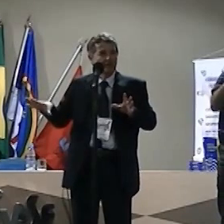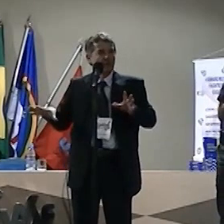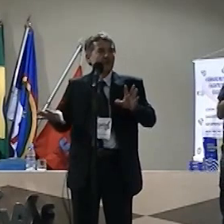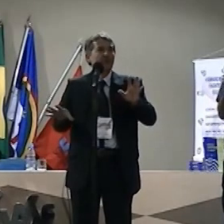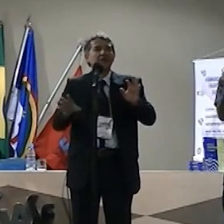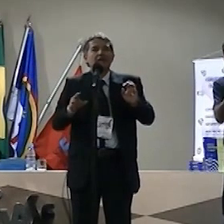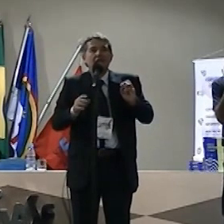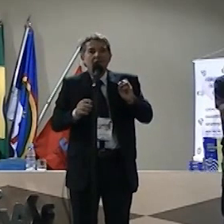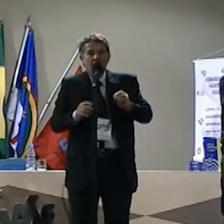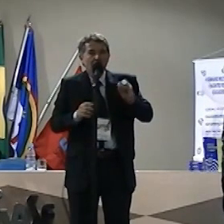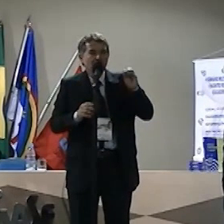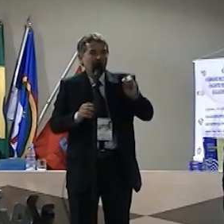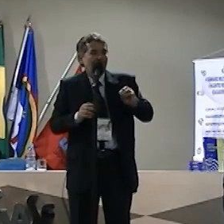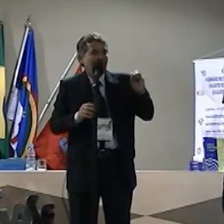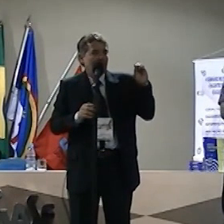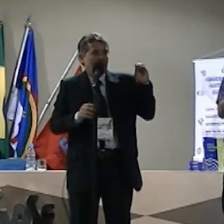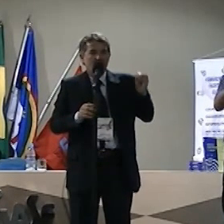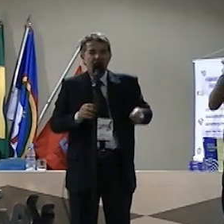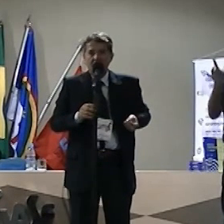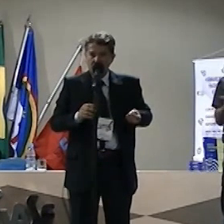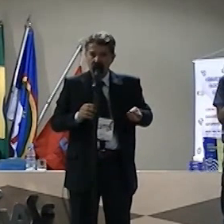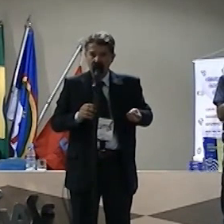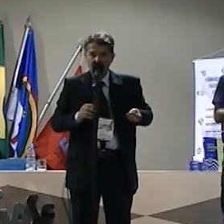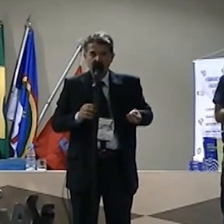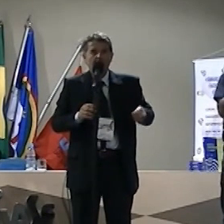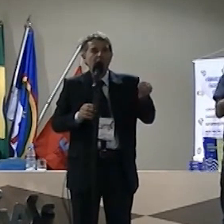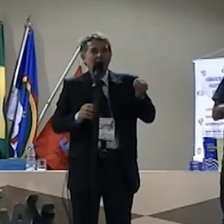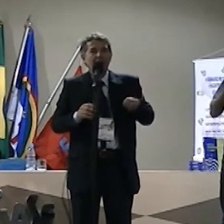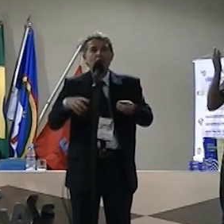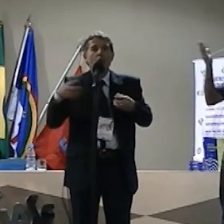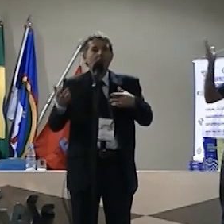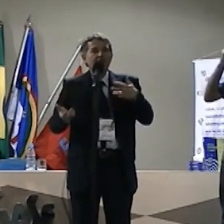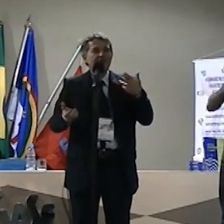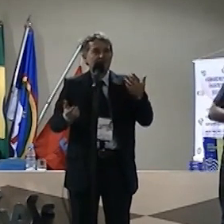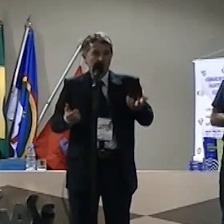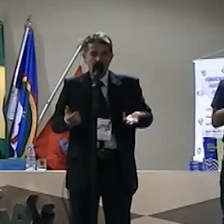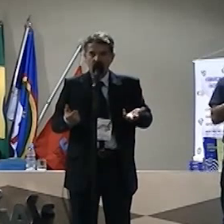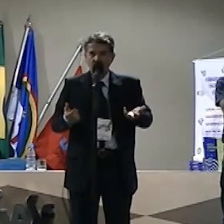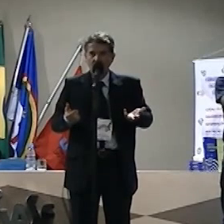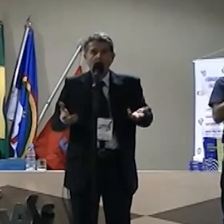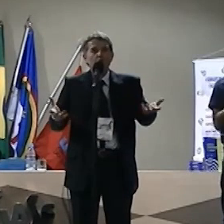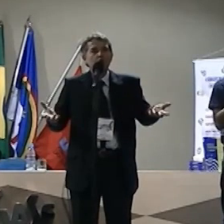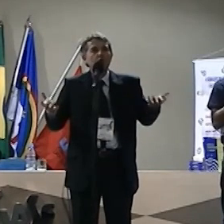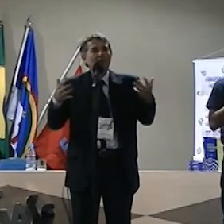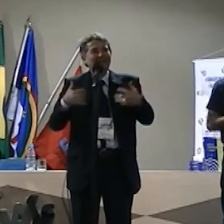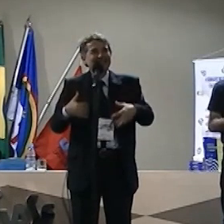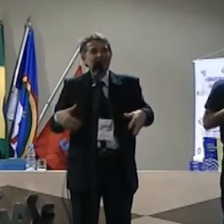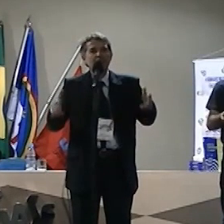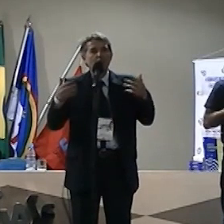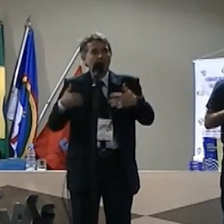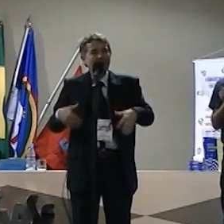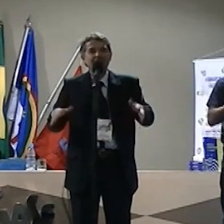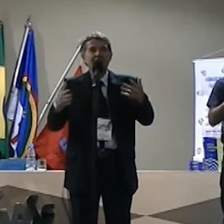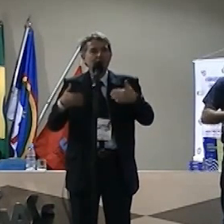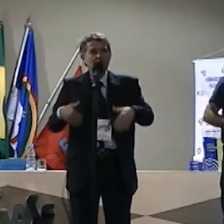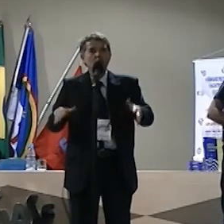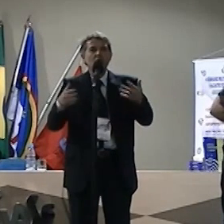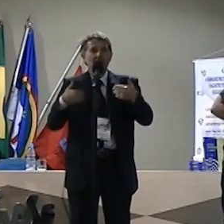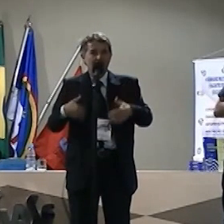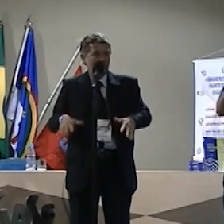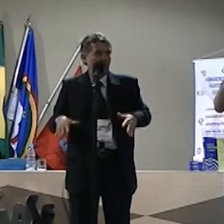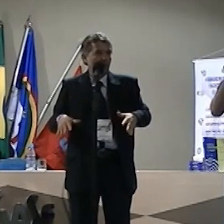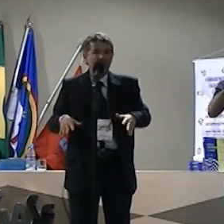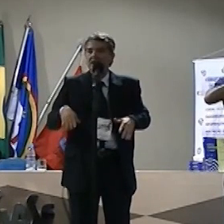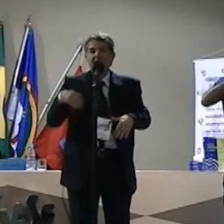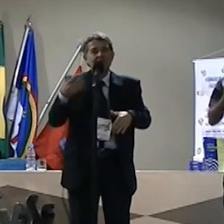está aí feito. Então, eu não trabalho sozinho, eu trabalho com ouvintes e surdos. Os surdos participam, compartilham,